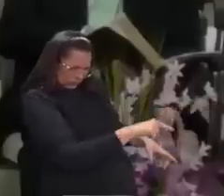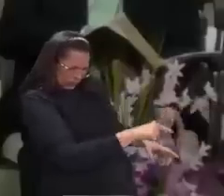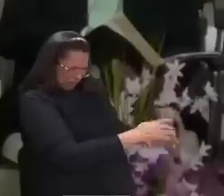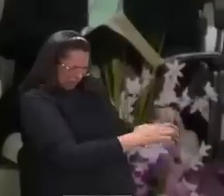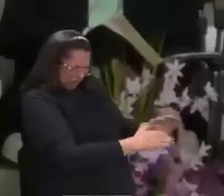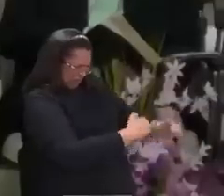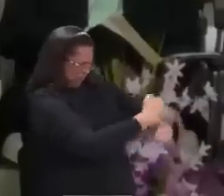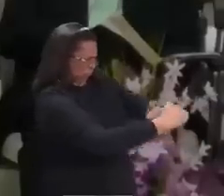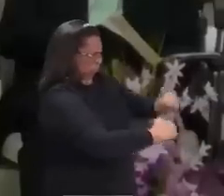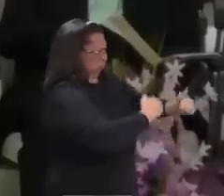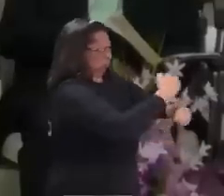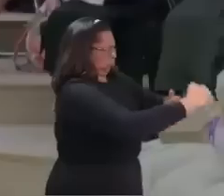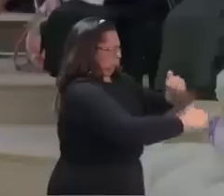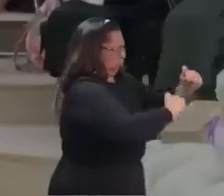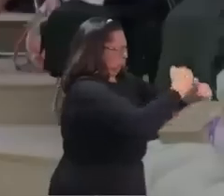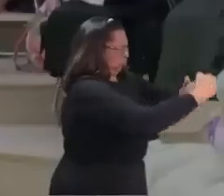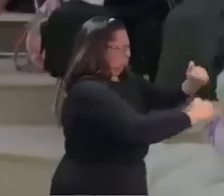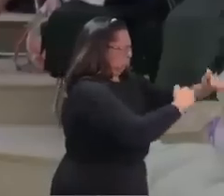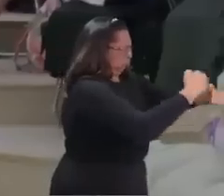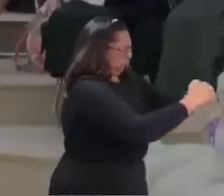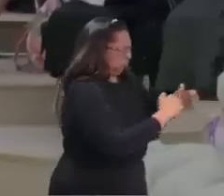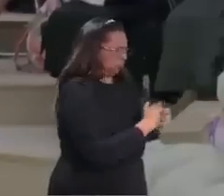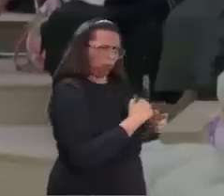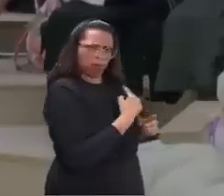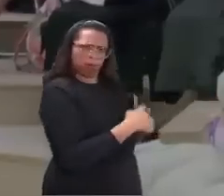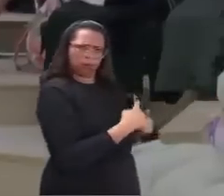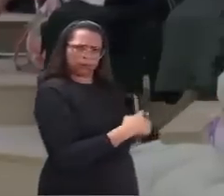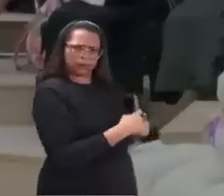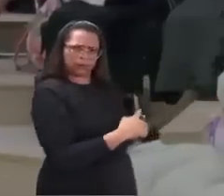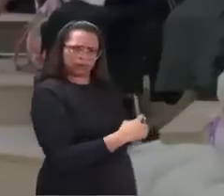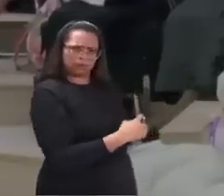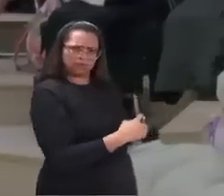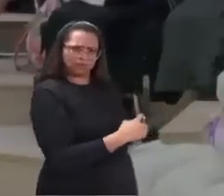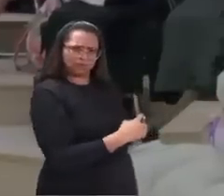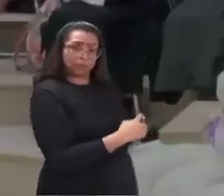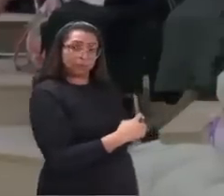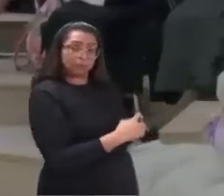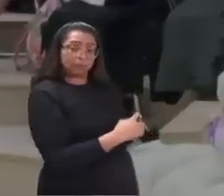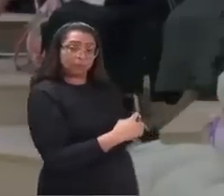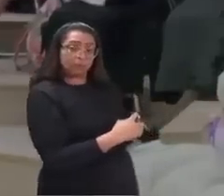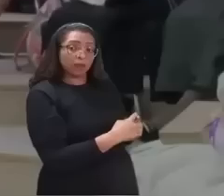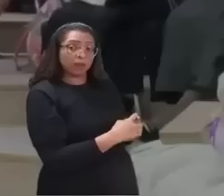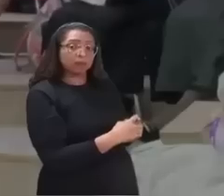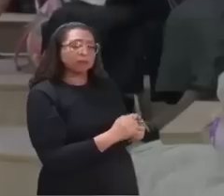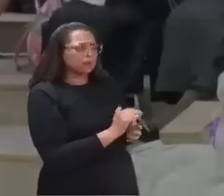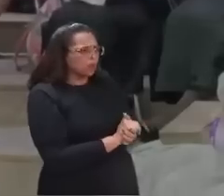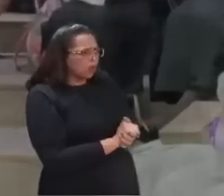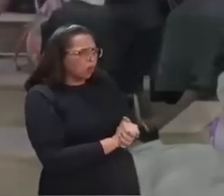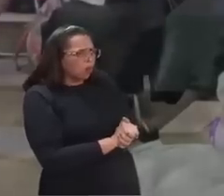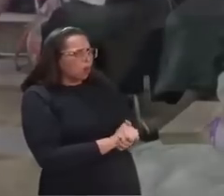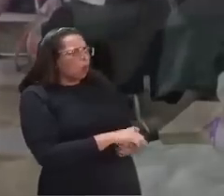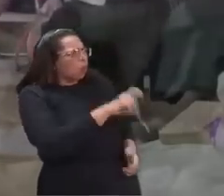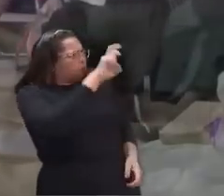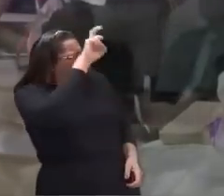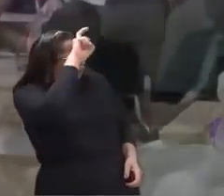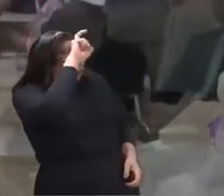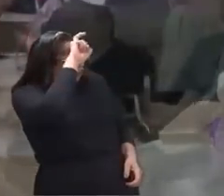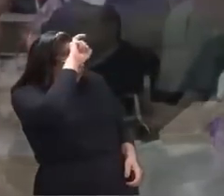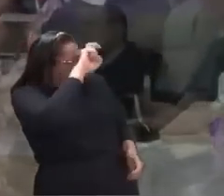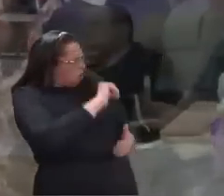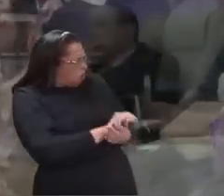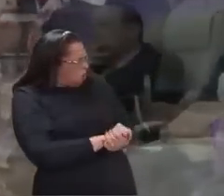esse crescimento. A Bíblia diz que um faraó que não conheceu José ou não sabia nada de